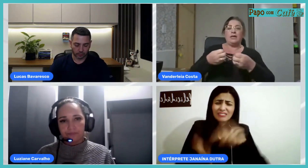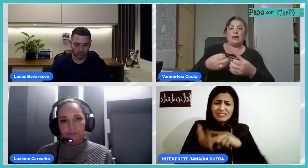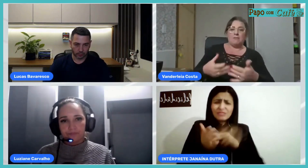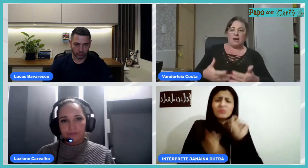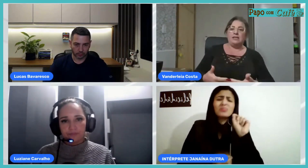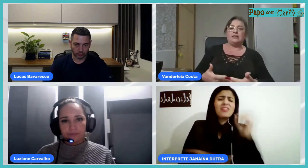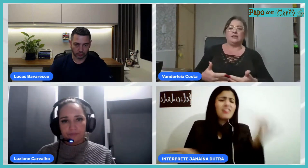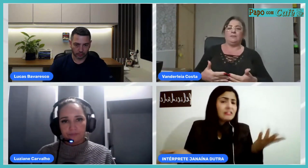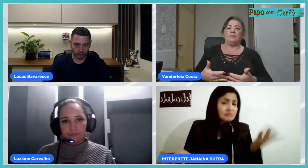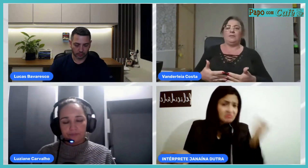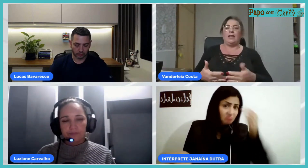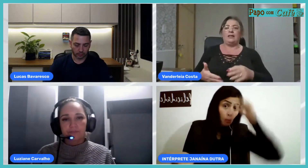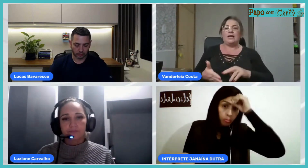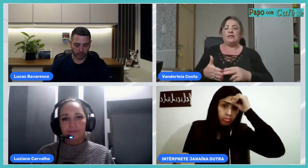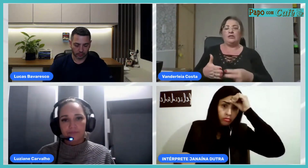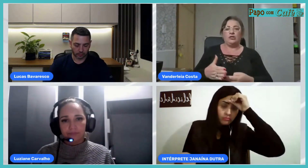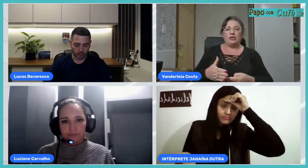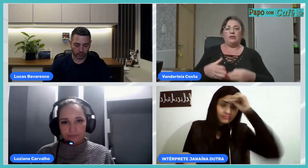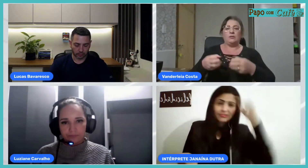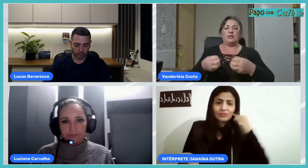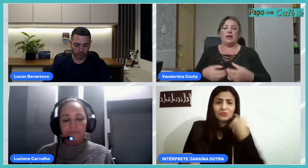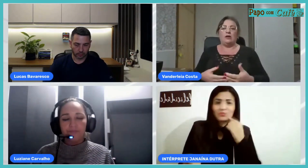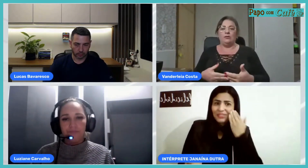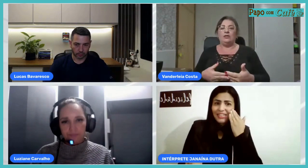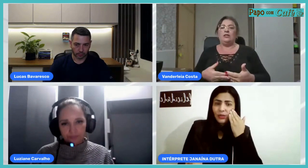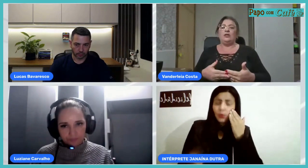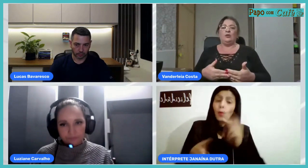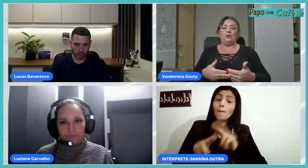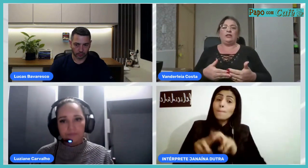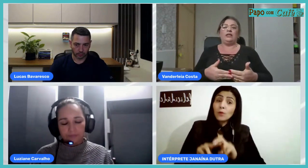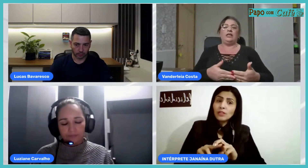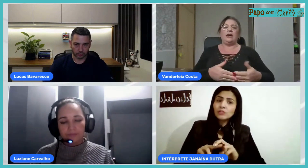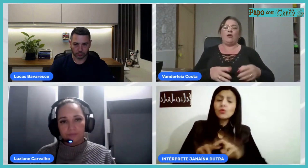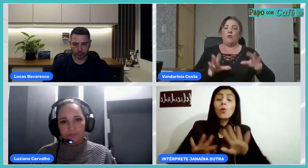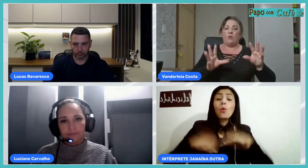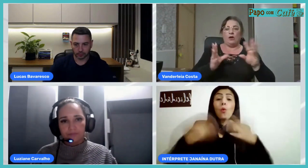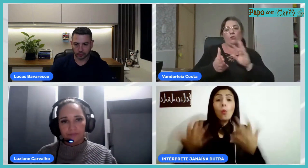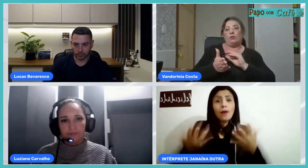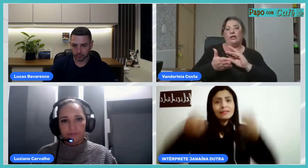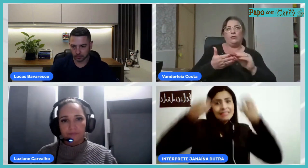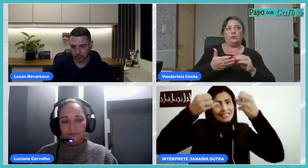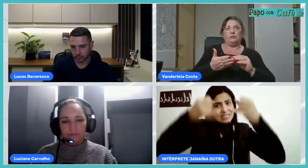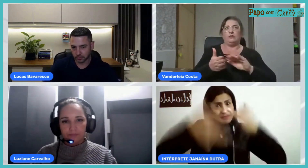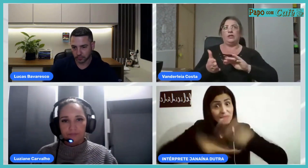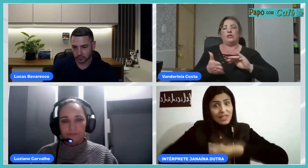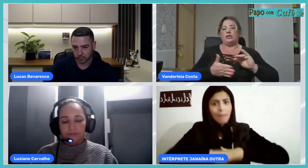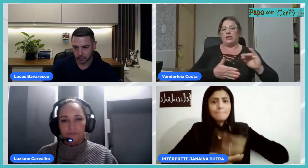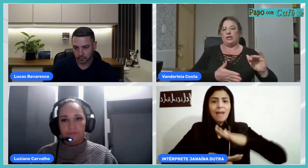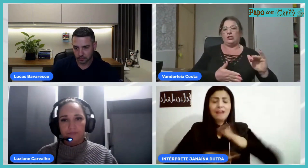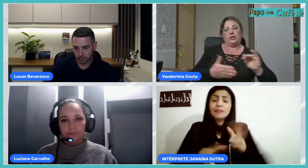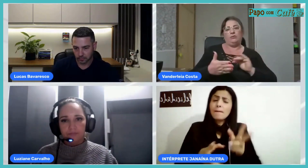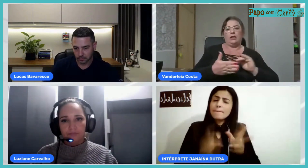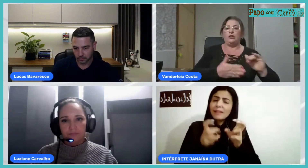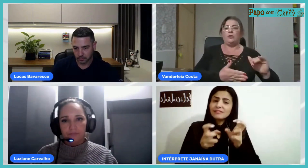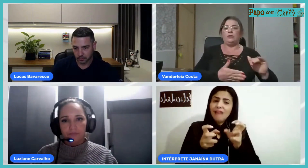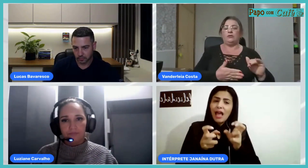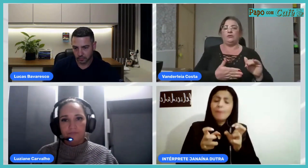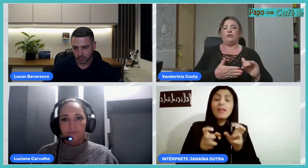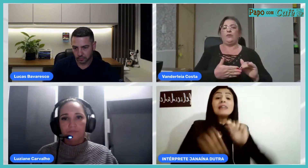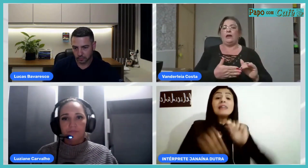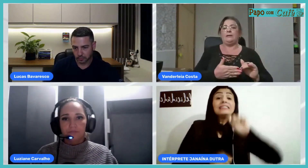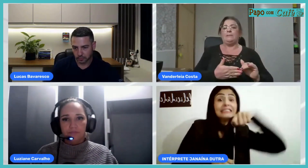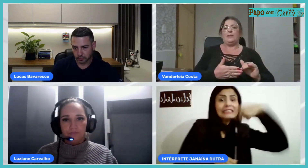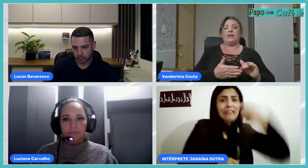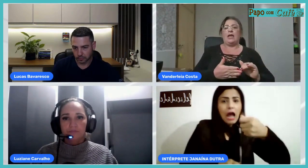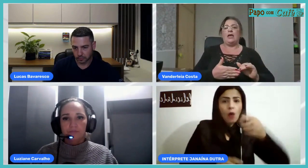gente explica mais, né, dá sentido ao sinal do que ao conteúdo, não que a gente que eu deixe o